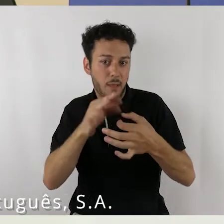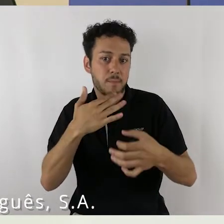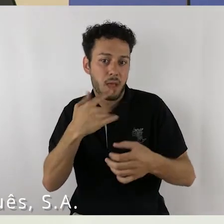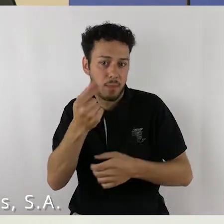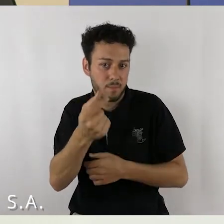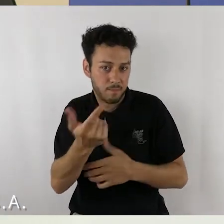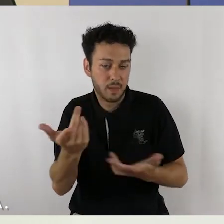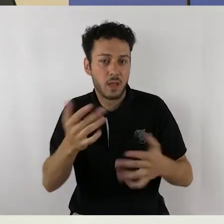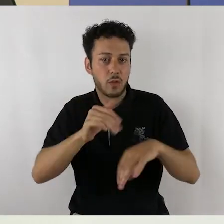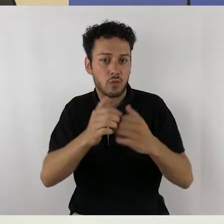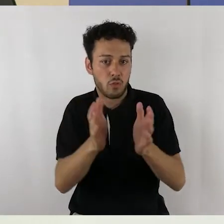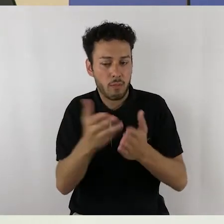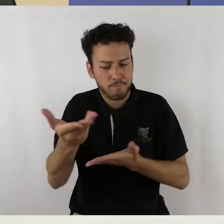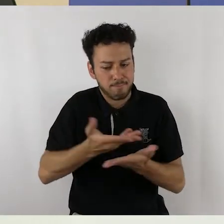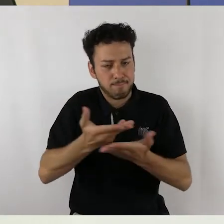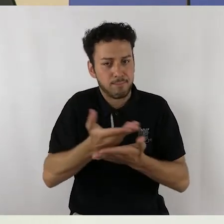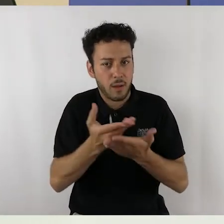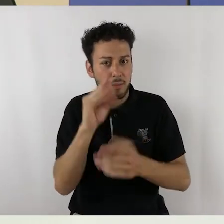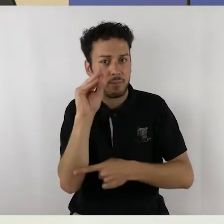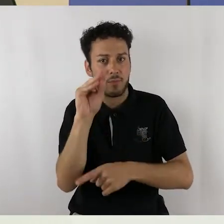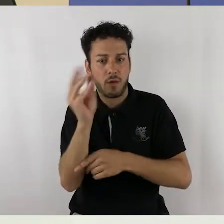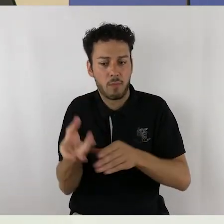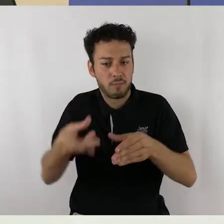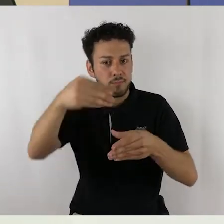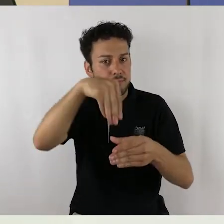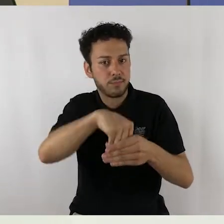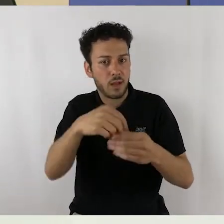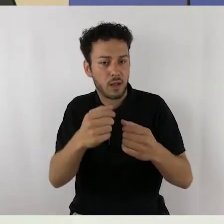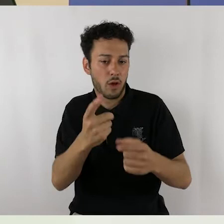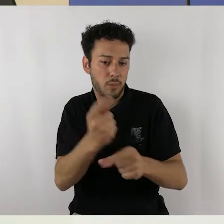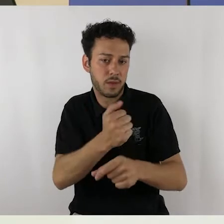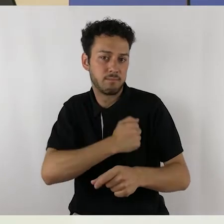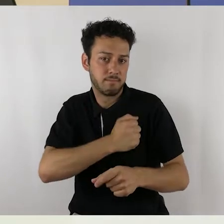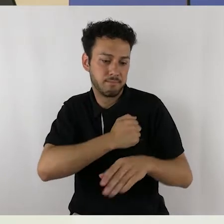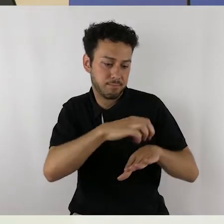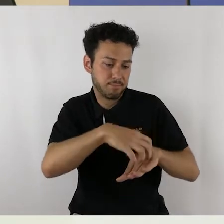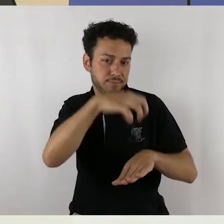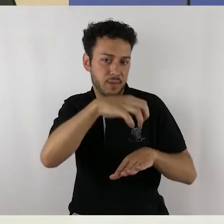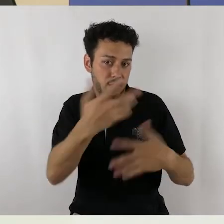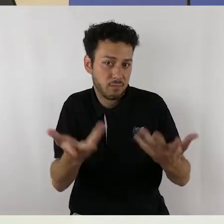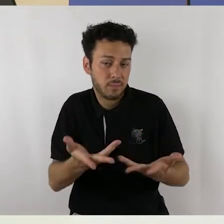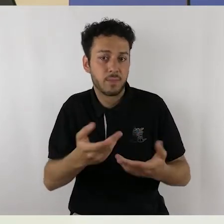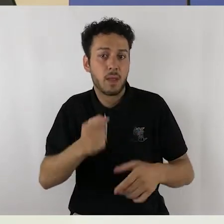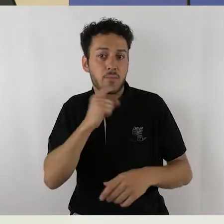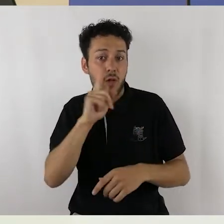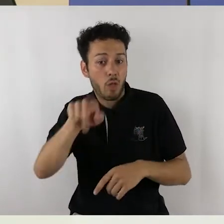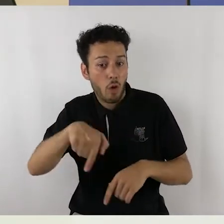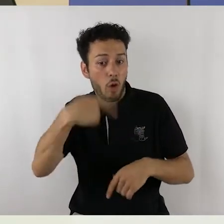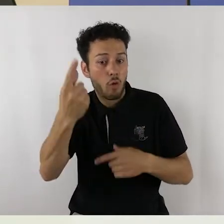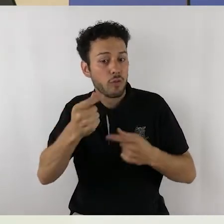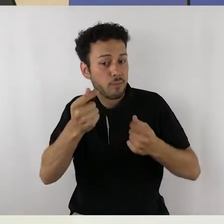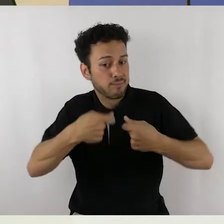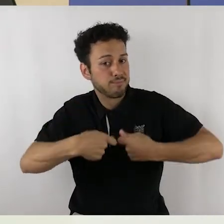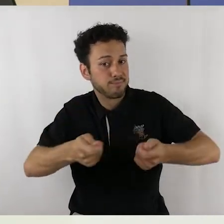em todo o serviço em todos a relação bancária que envolve a aquisição de habitação a pode haver outras